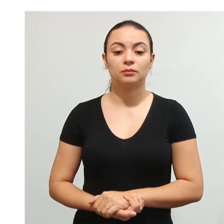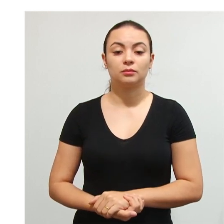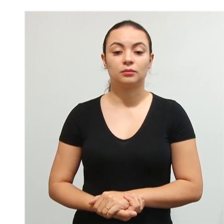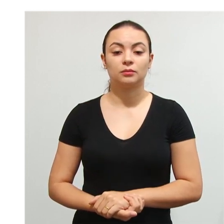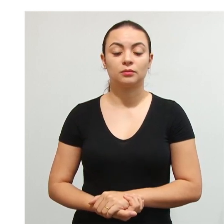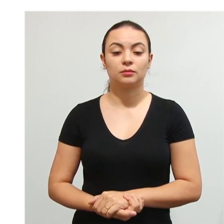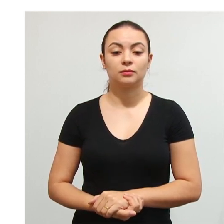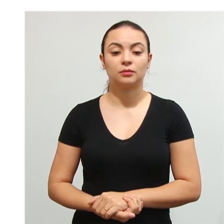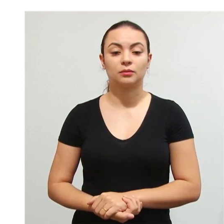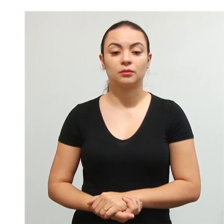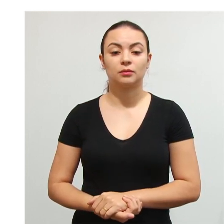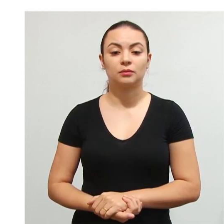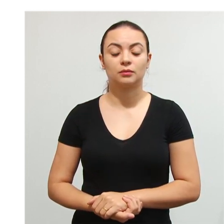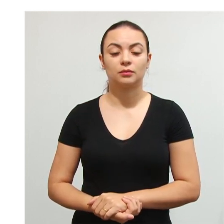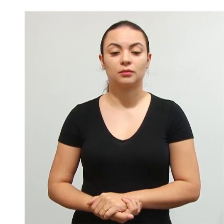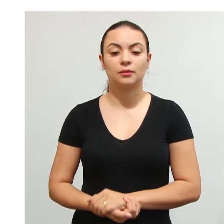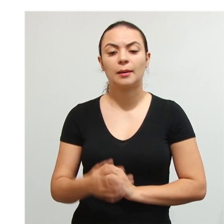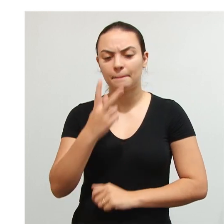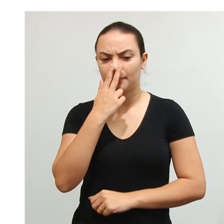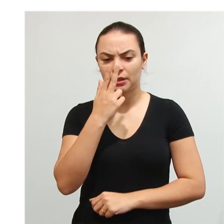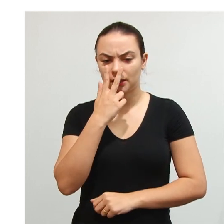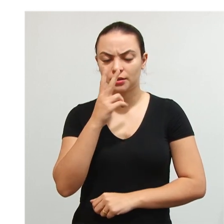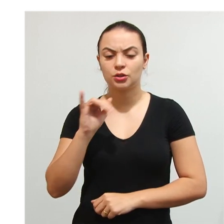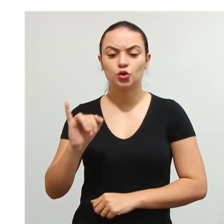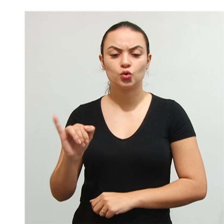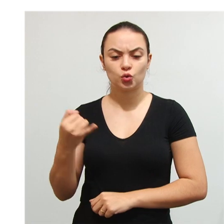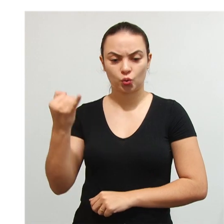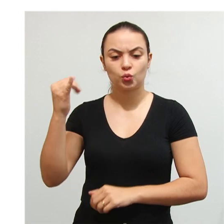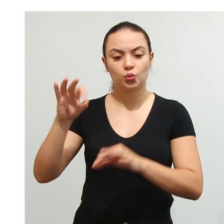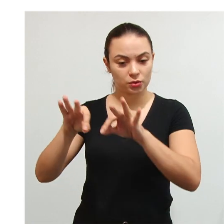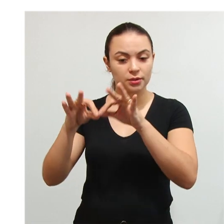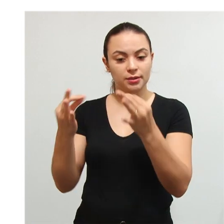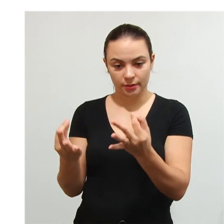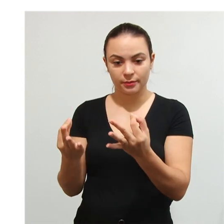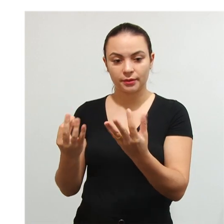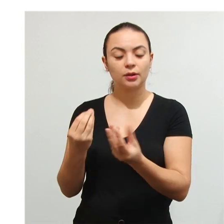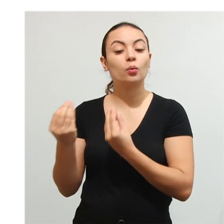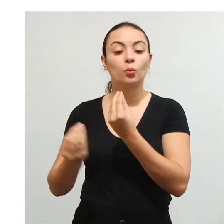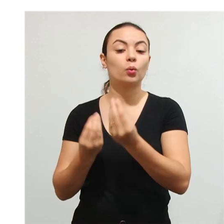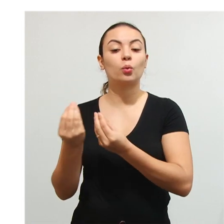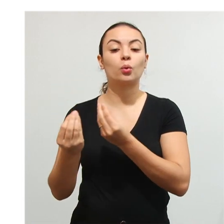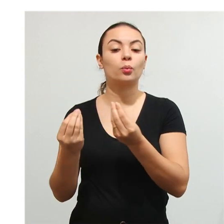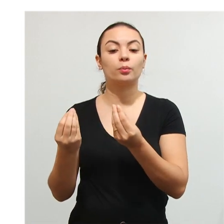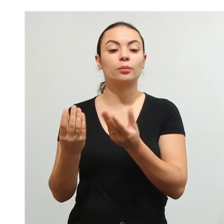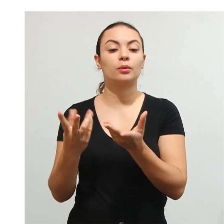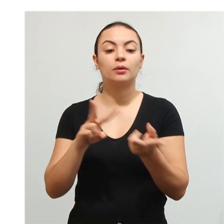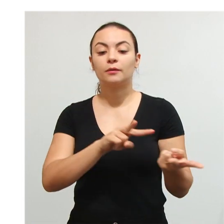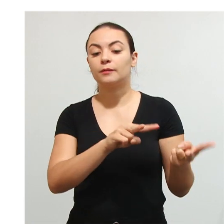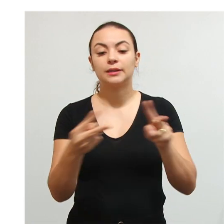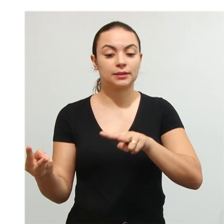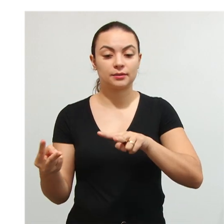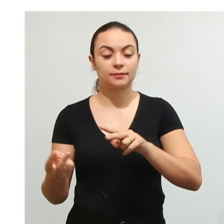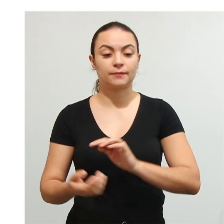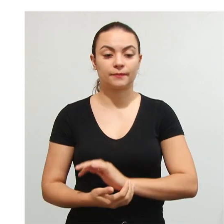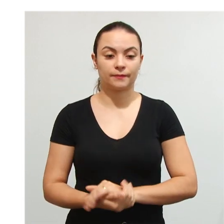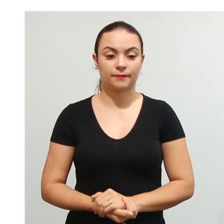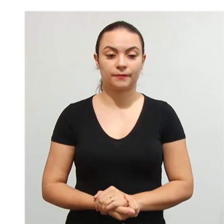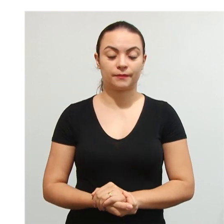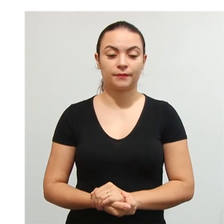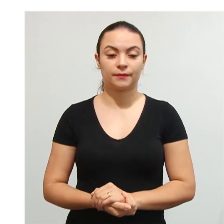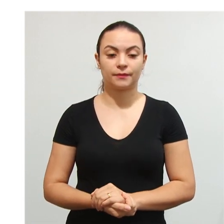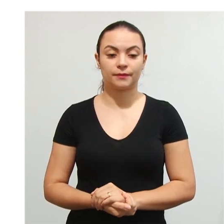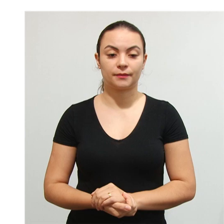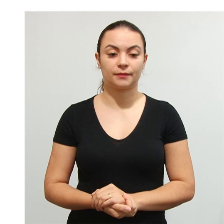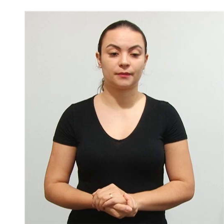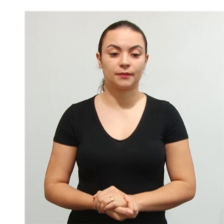como se fosse juros simples como que a gente faz para passar de anual para mensal injudo simples Ah